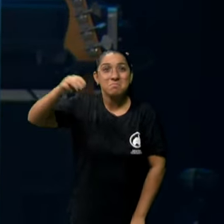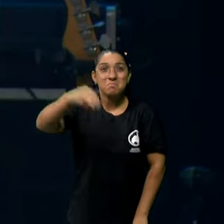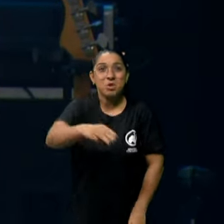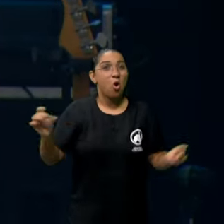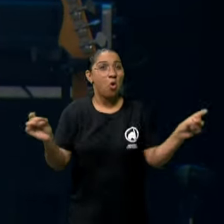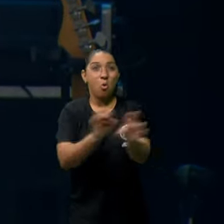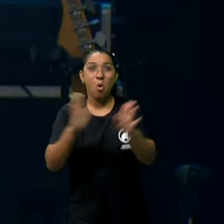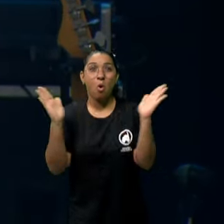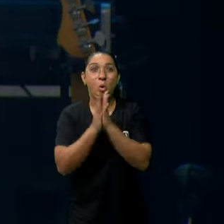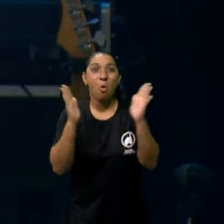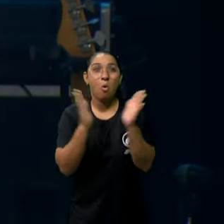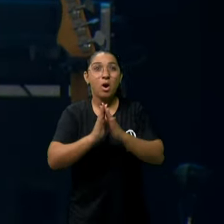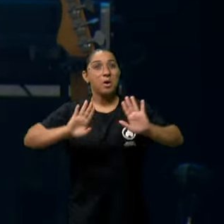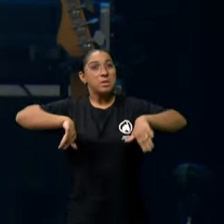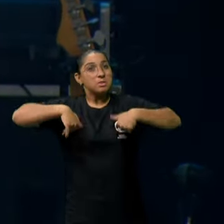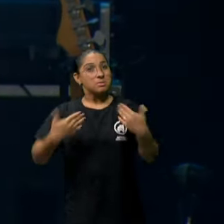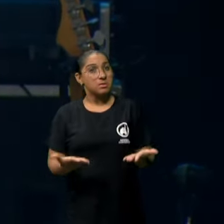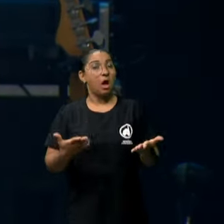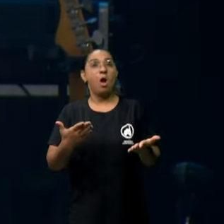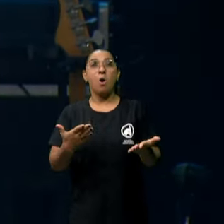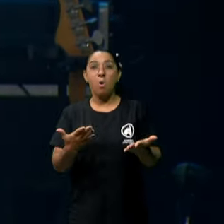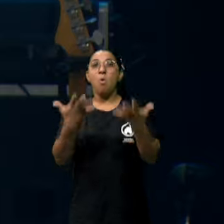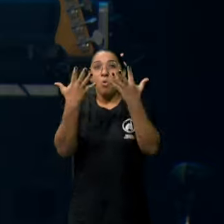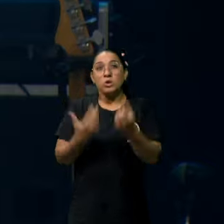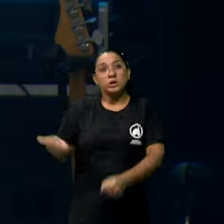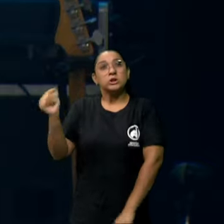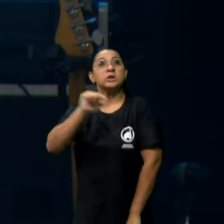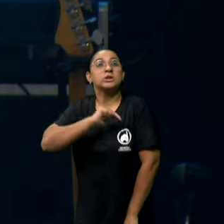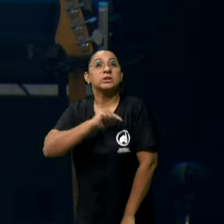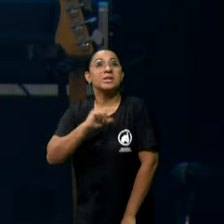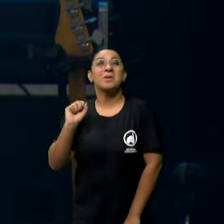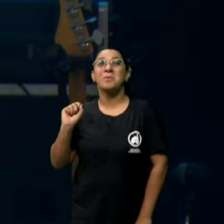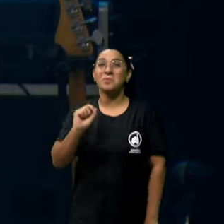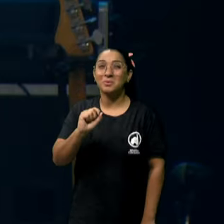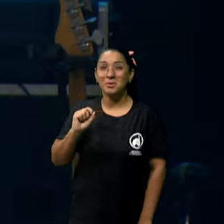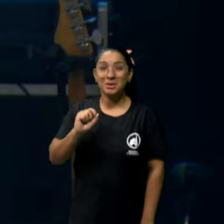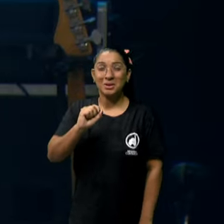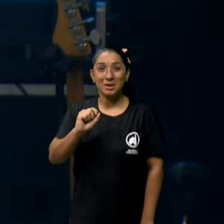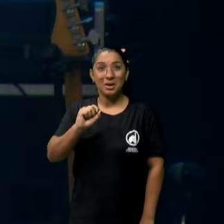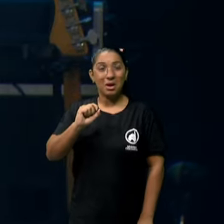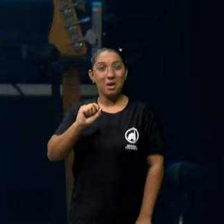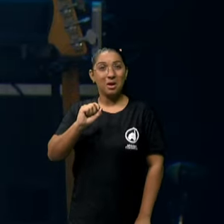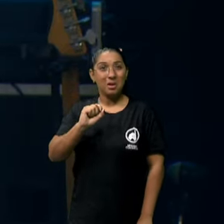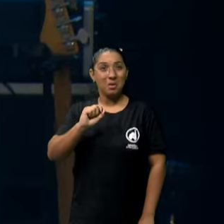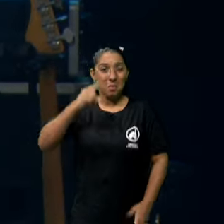Então você será comissionado chamado uma tarefa Suprema